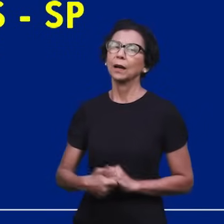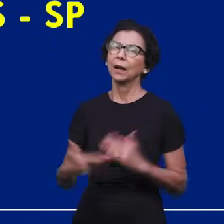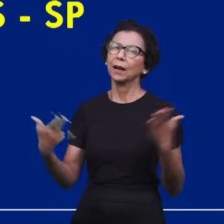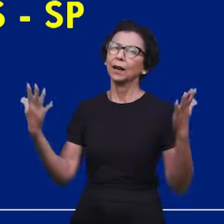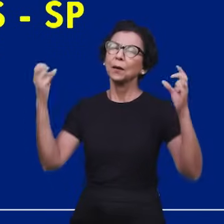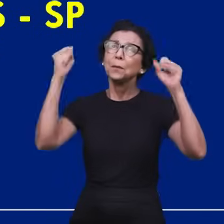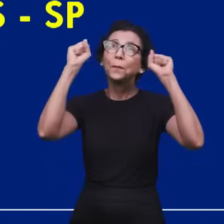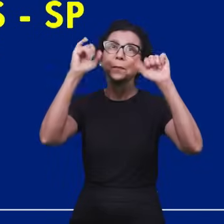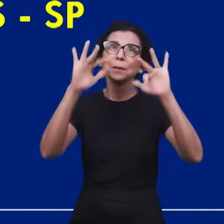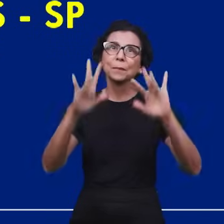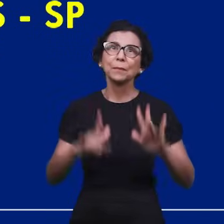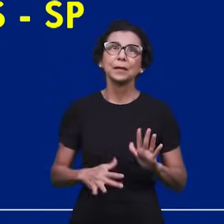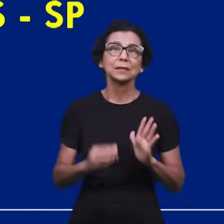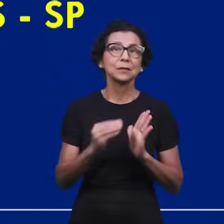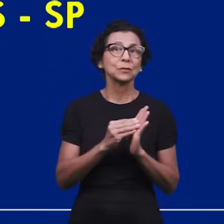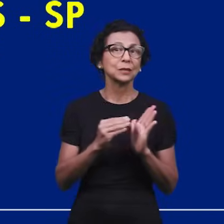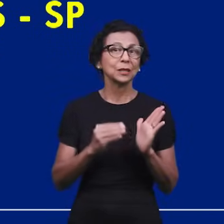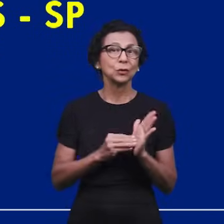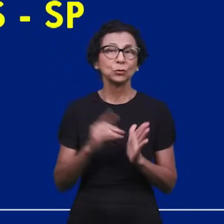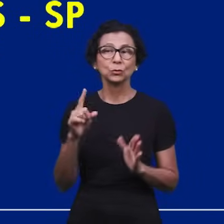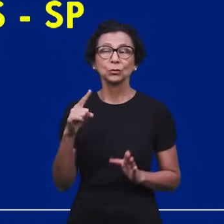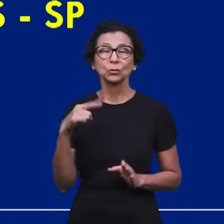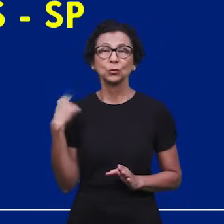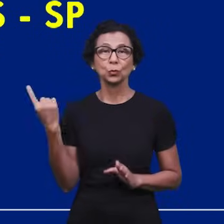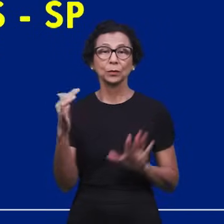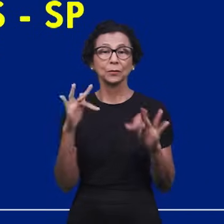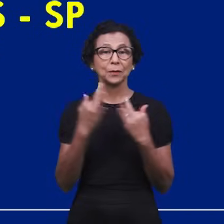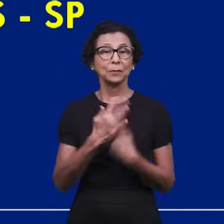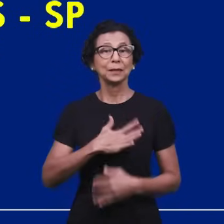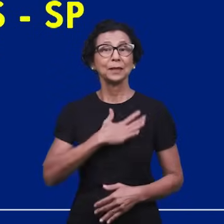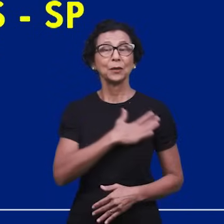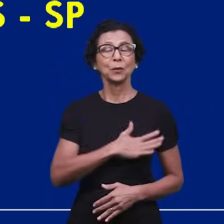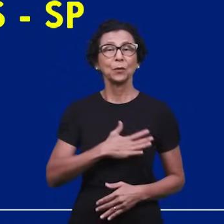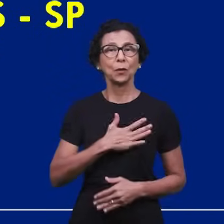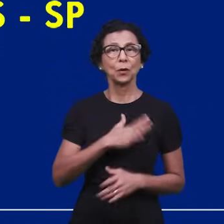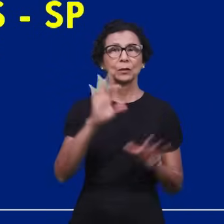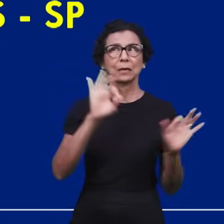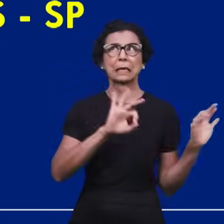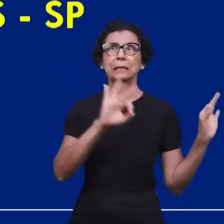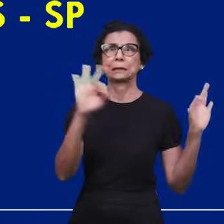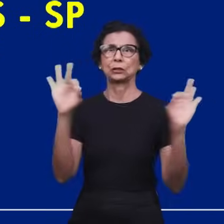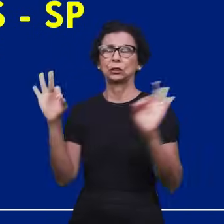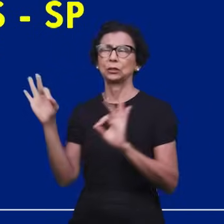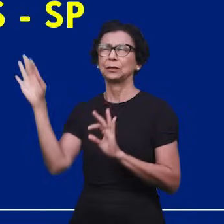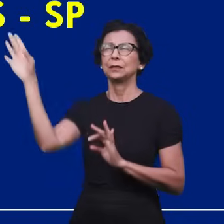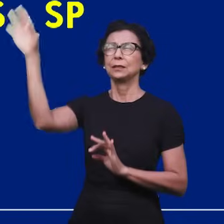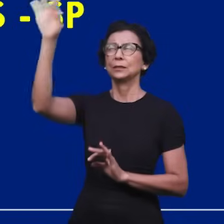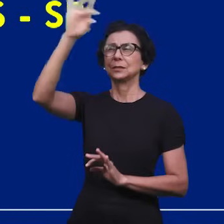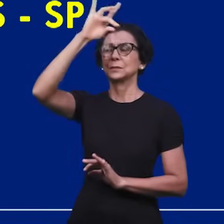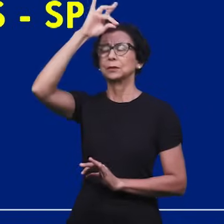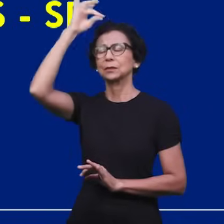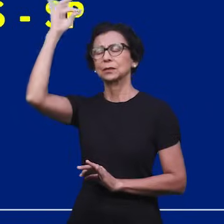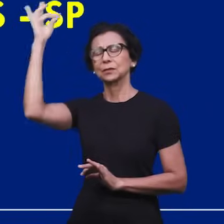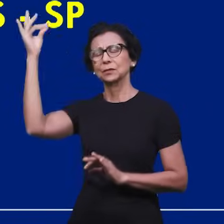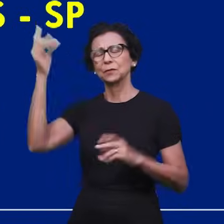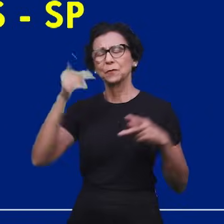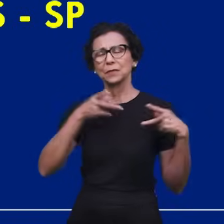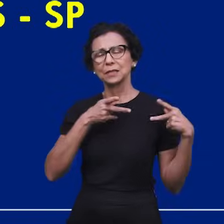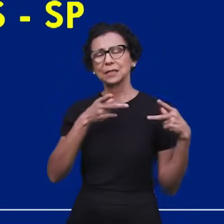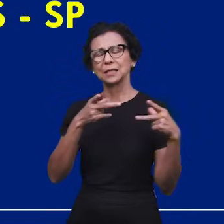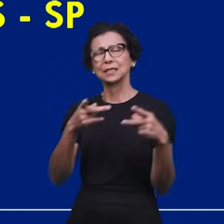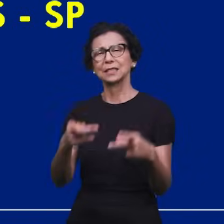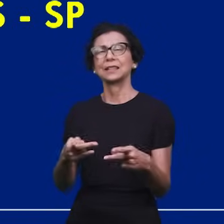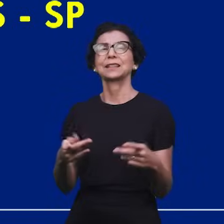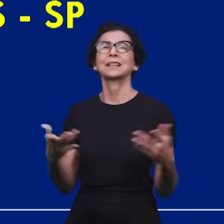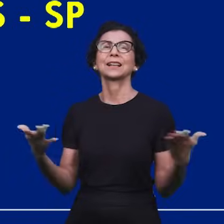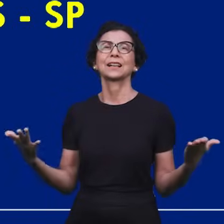programa está sendo uma grande bênção para a nossa família. Sempre assistimos e somos visitados com a presença do Senhor.